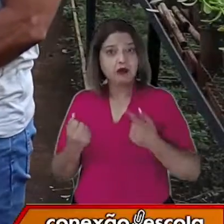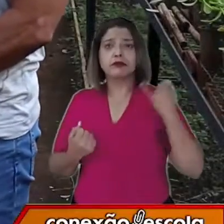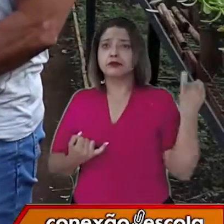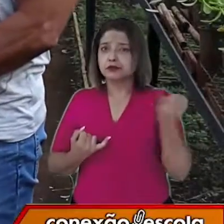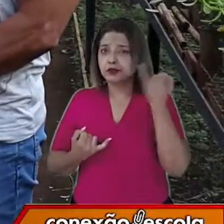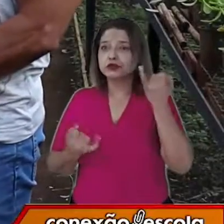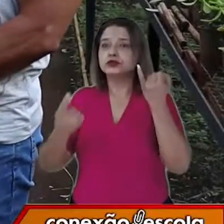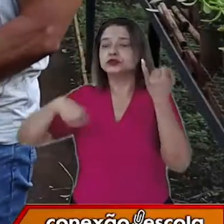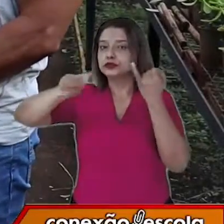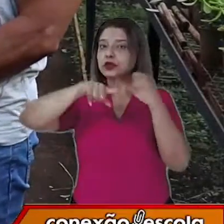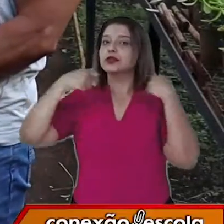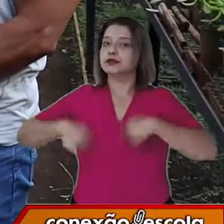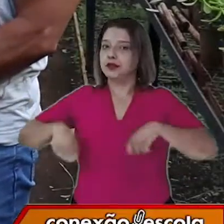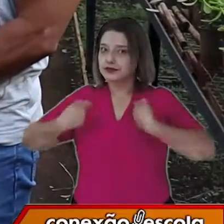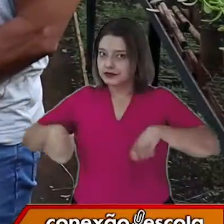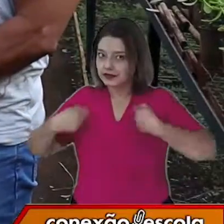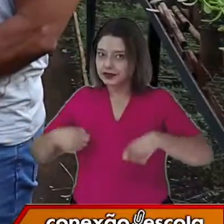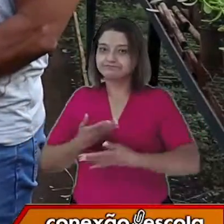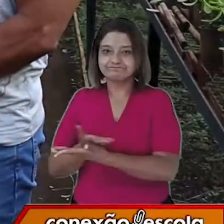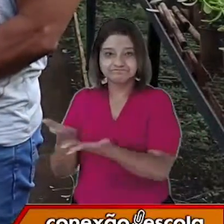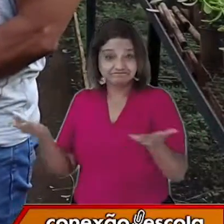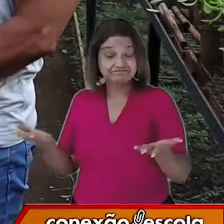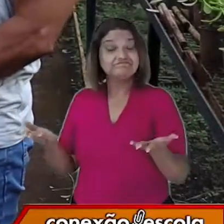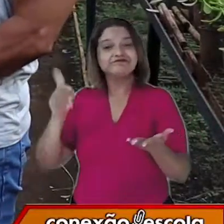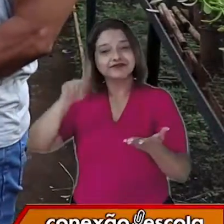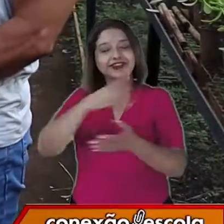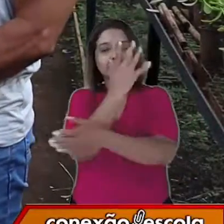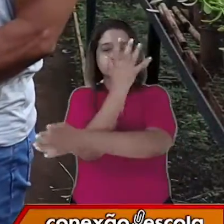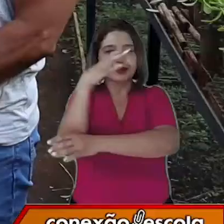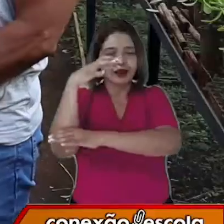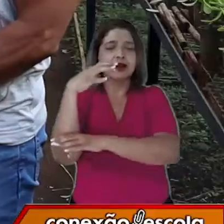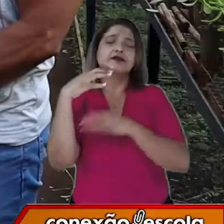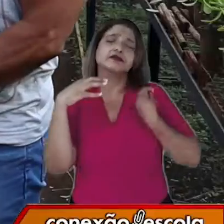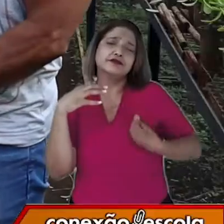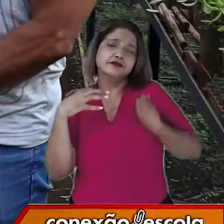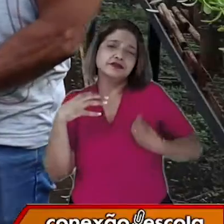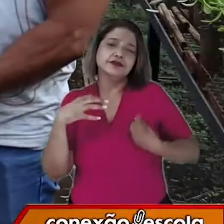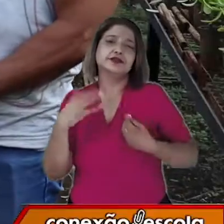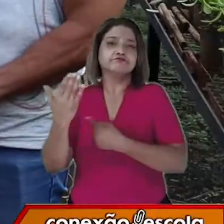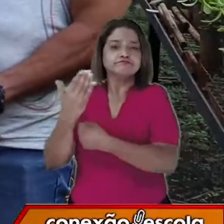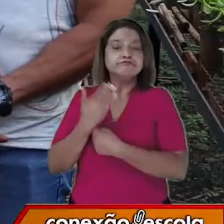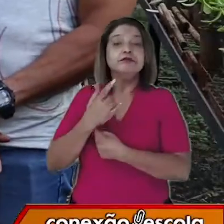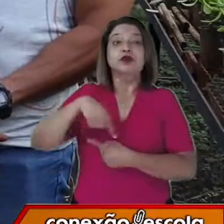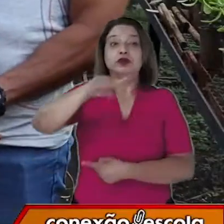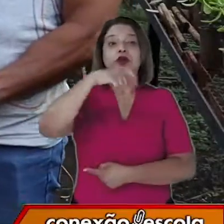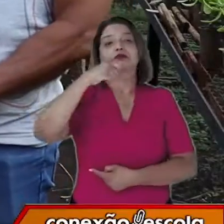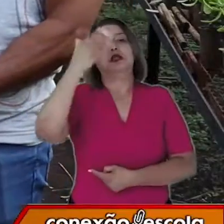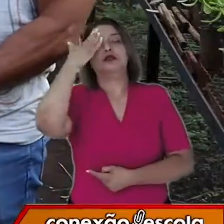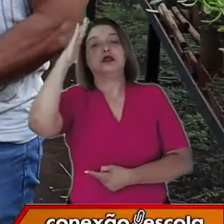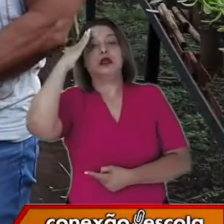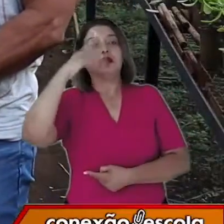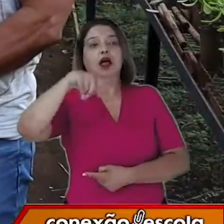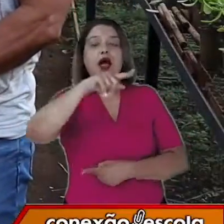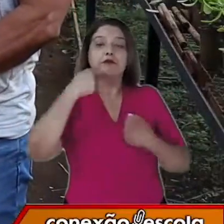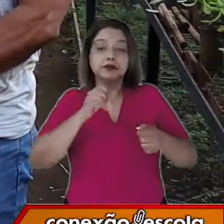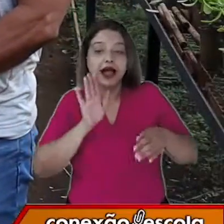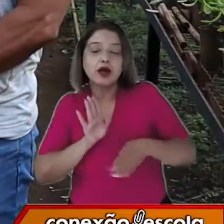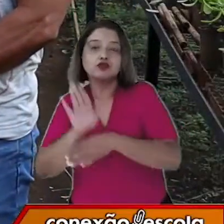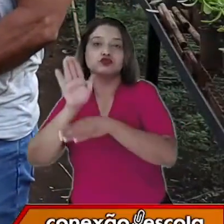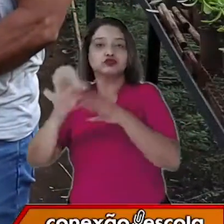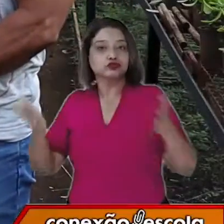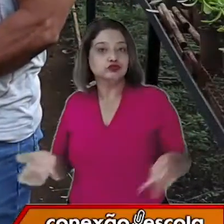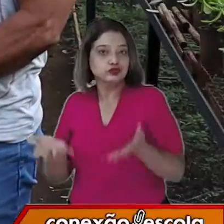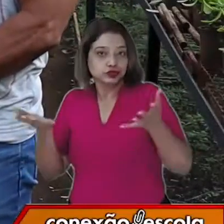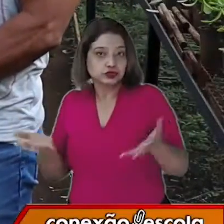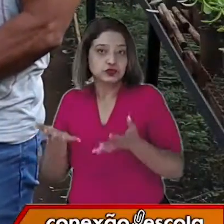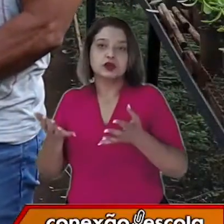como isso é necessário. Pois é, gente, o cerrado é vida e a gente precisa entender que nós estamos todos conectados. Não sei,